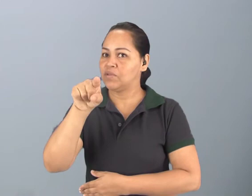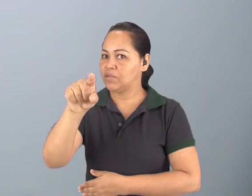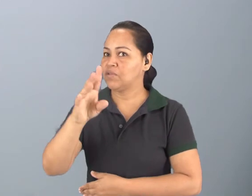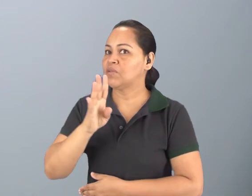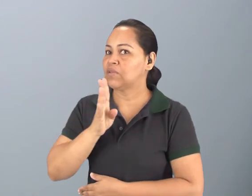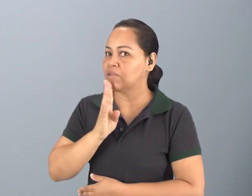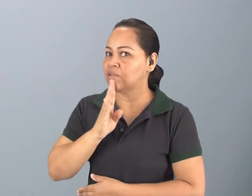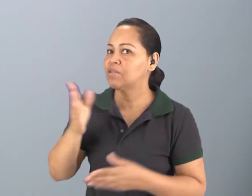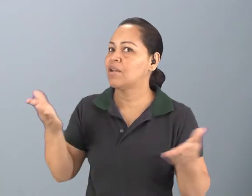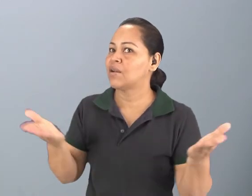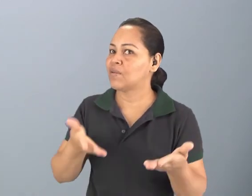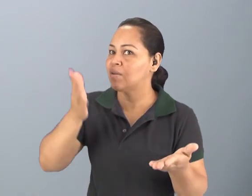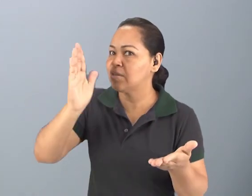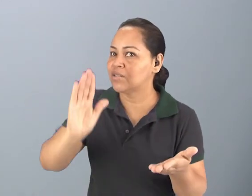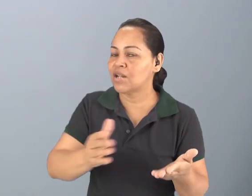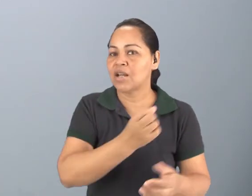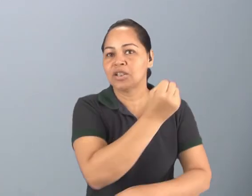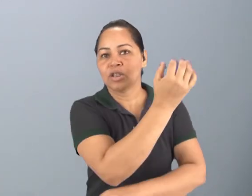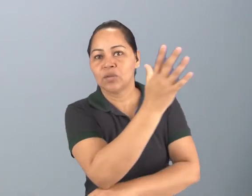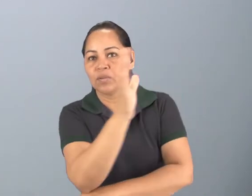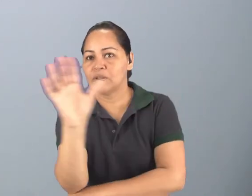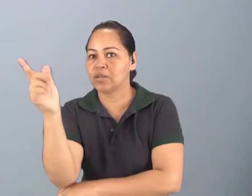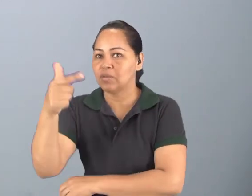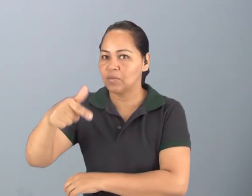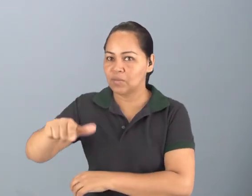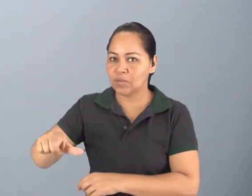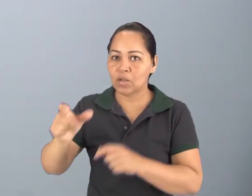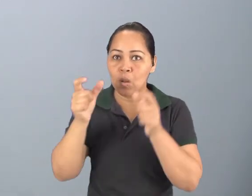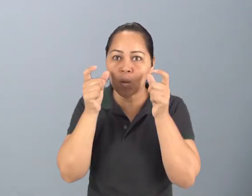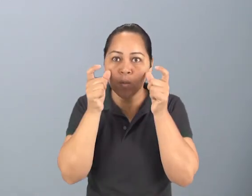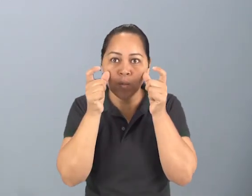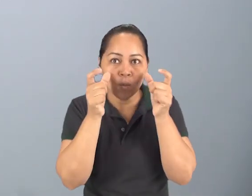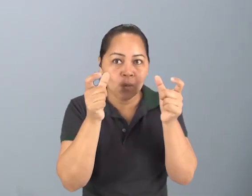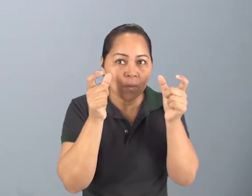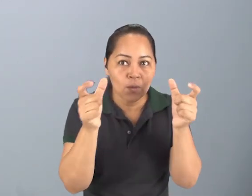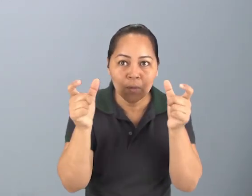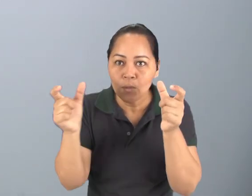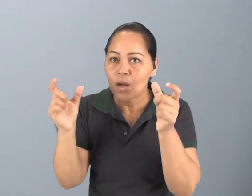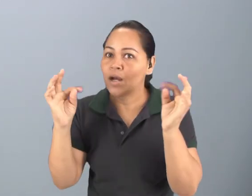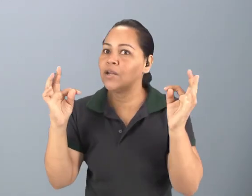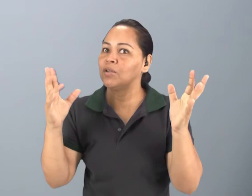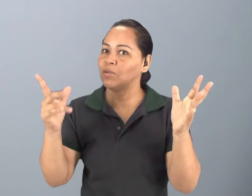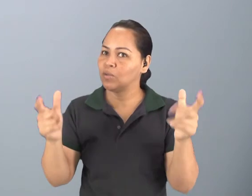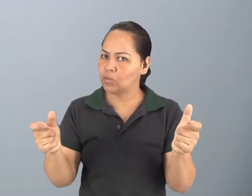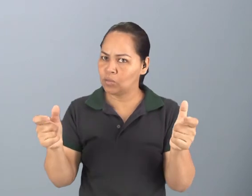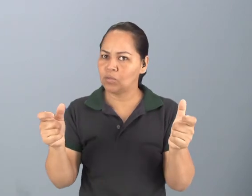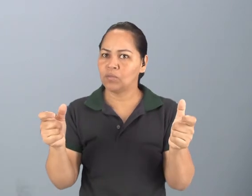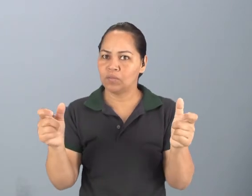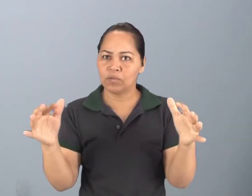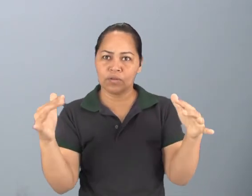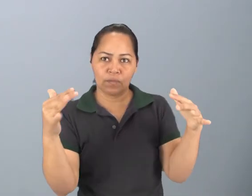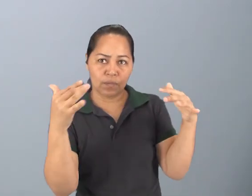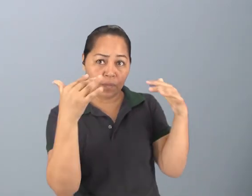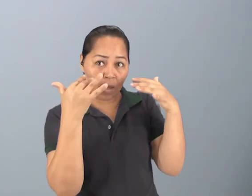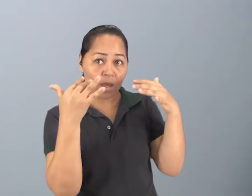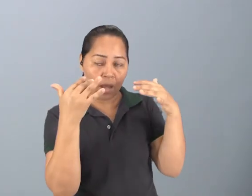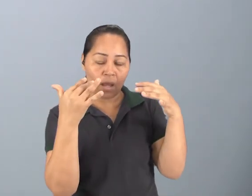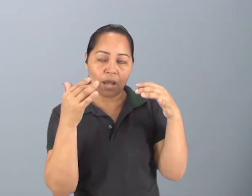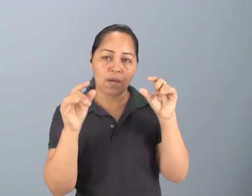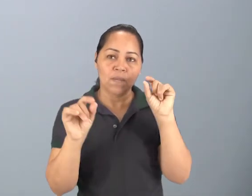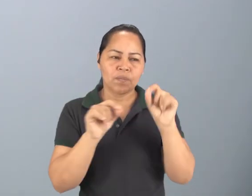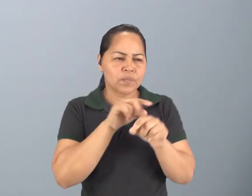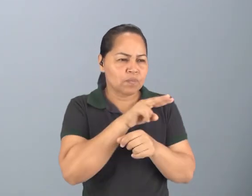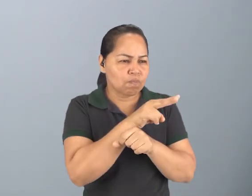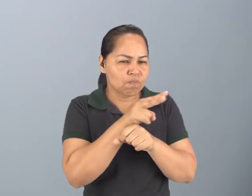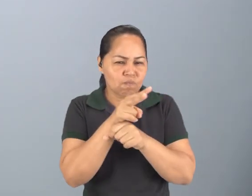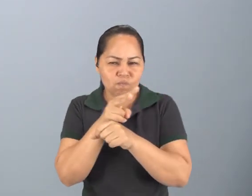transformação das figuras na natureza. Então, preste bem atenção em tudo que está à sua volta e tente encontrar